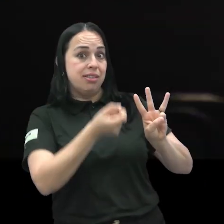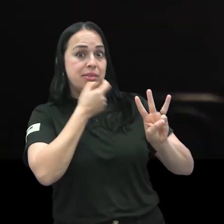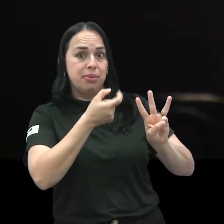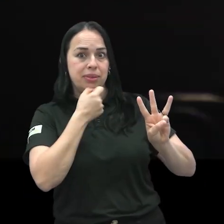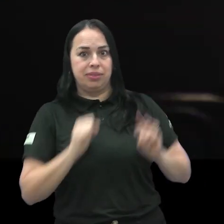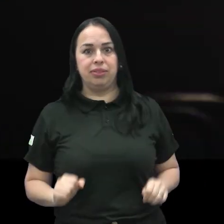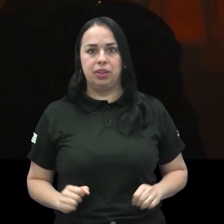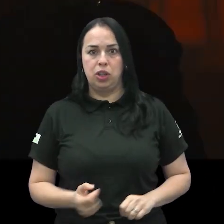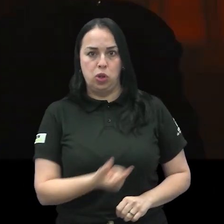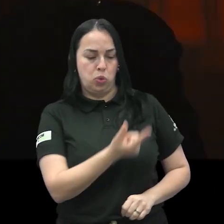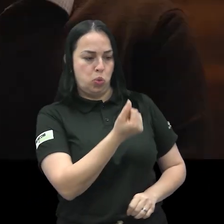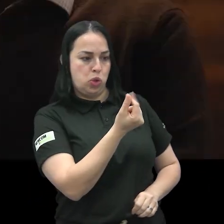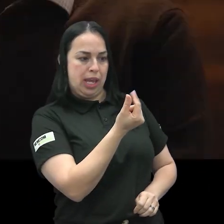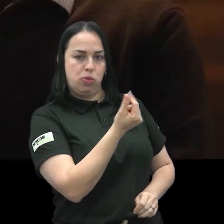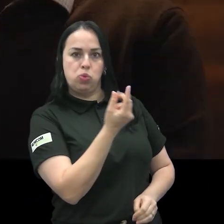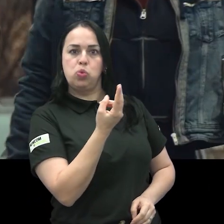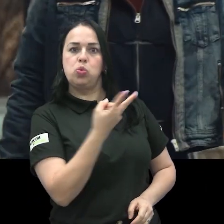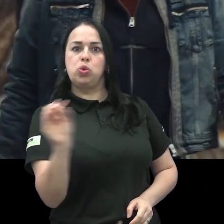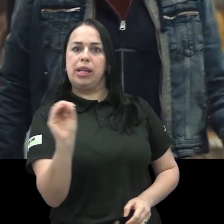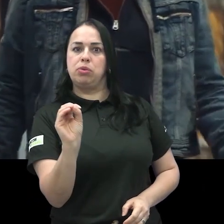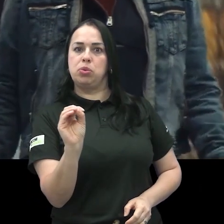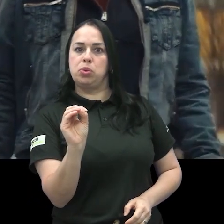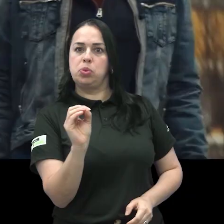200 each. You in?